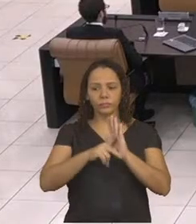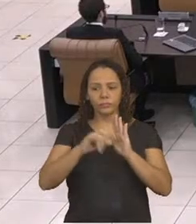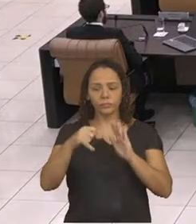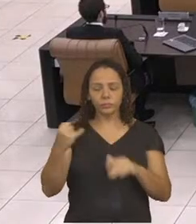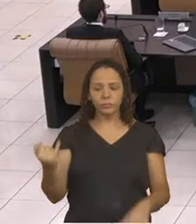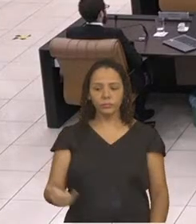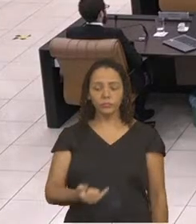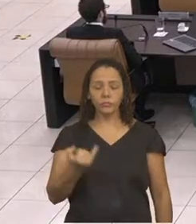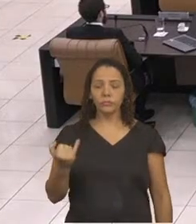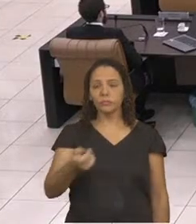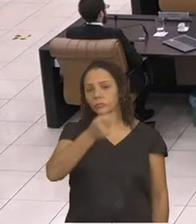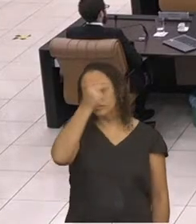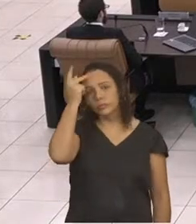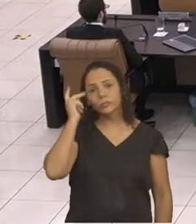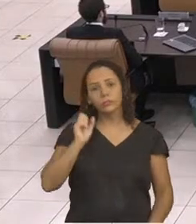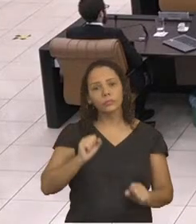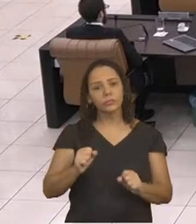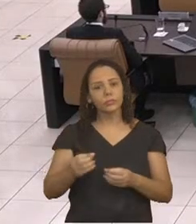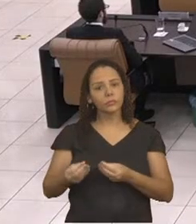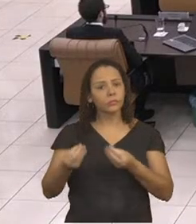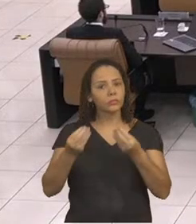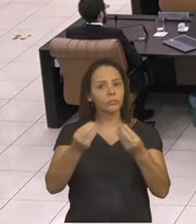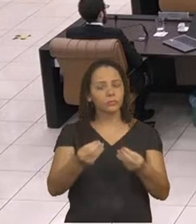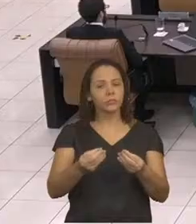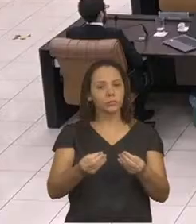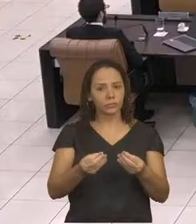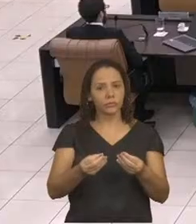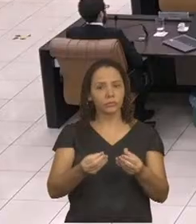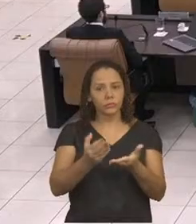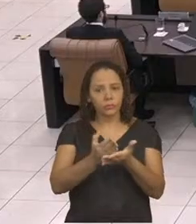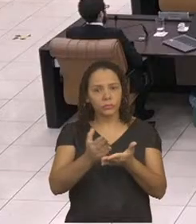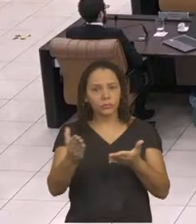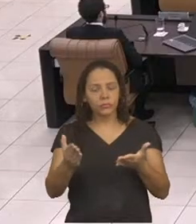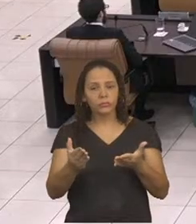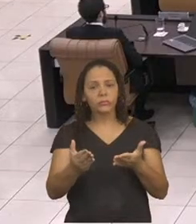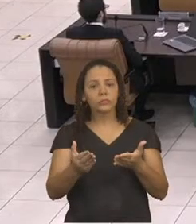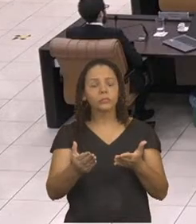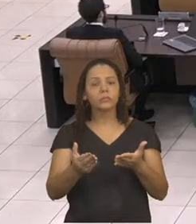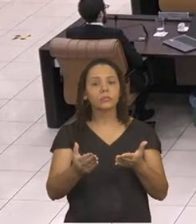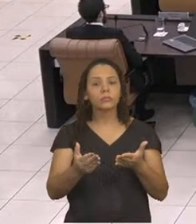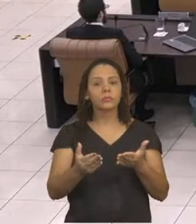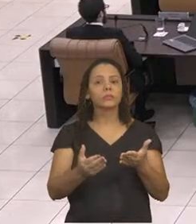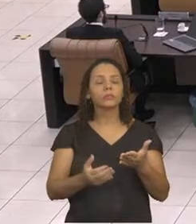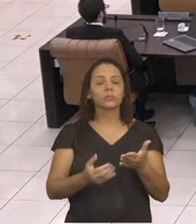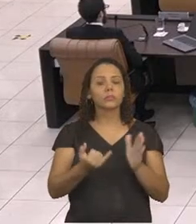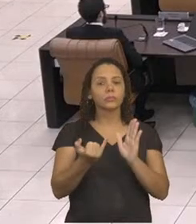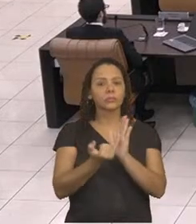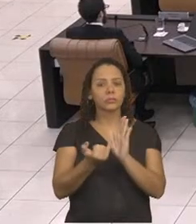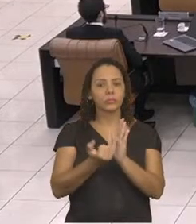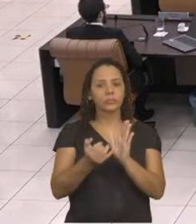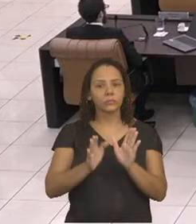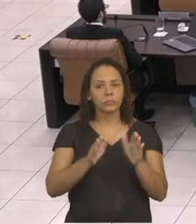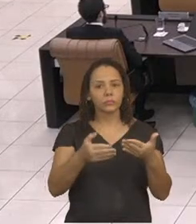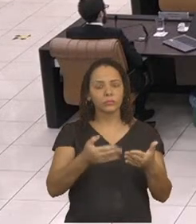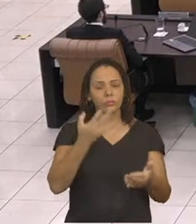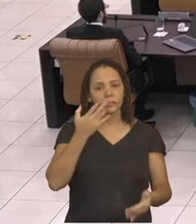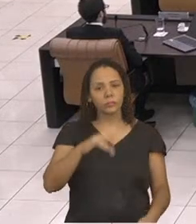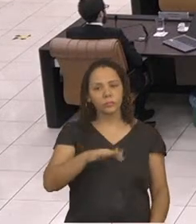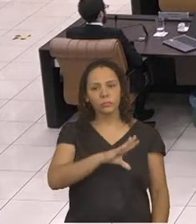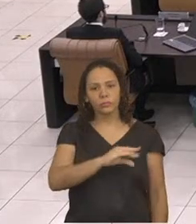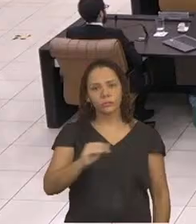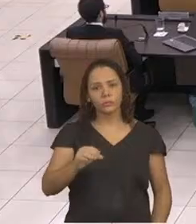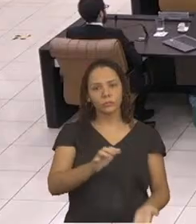que as pessoas possam doar essa parte do imposto de renda para a pessoa idosa e criança e adolescente.